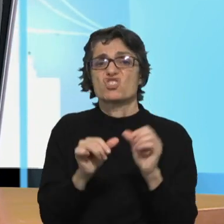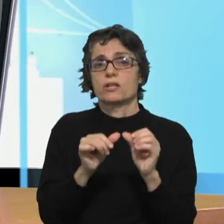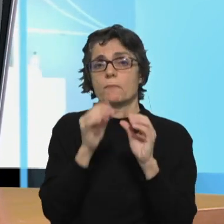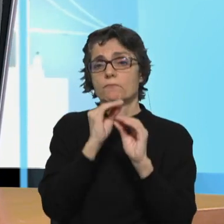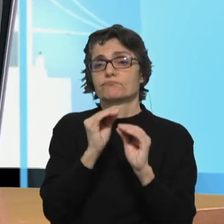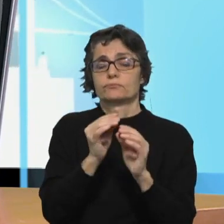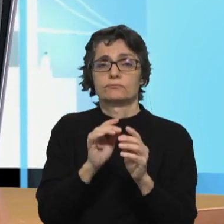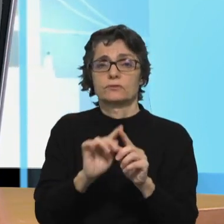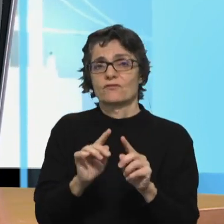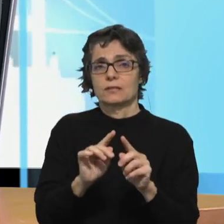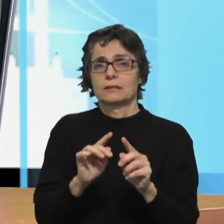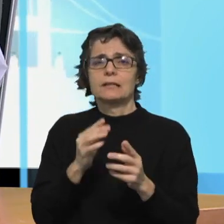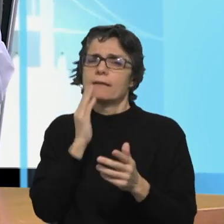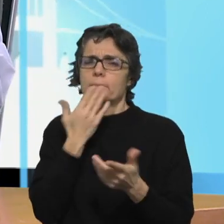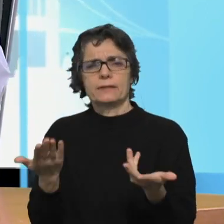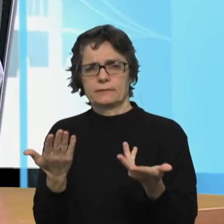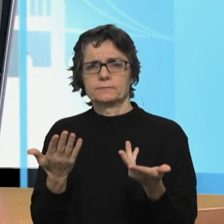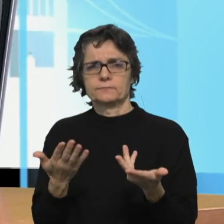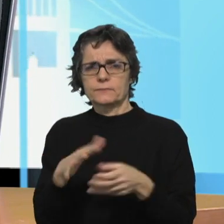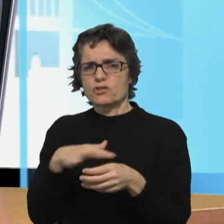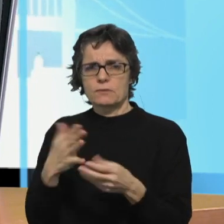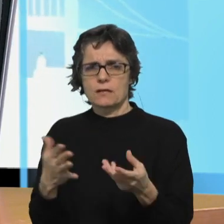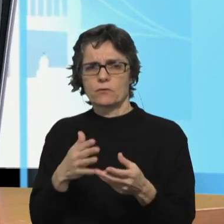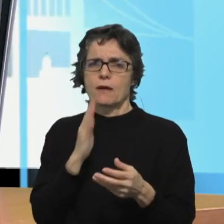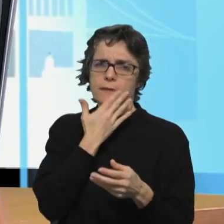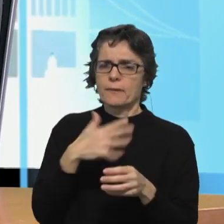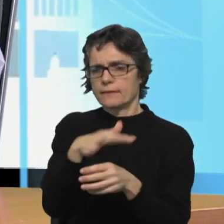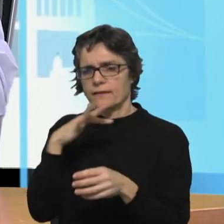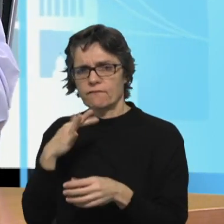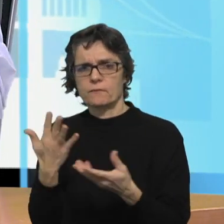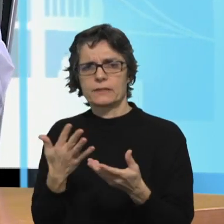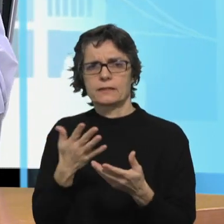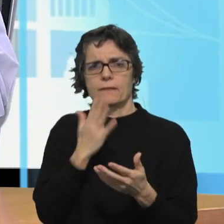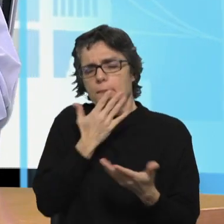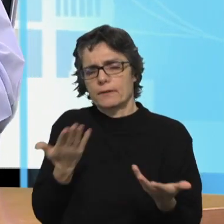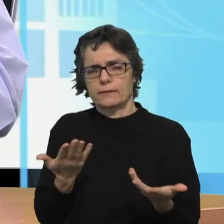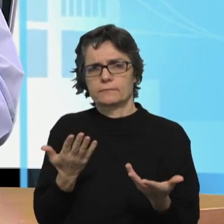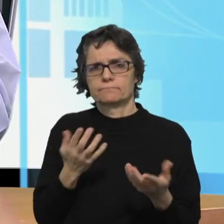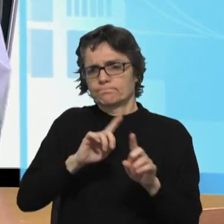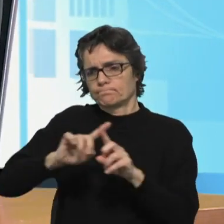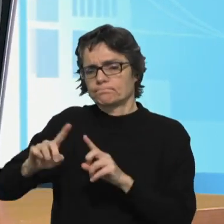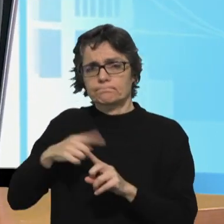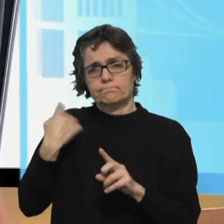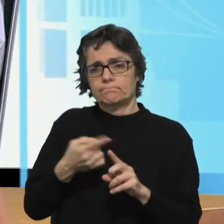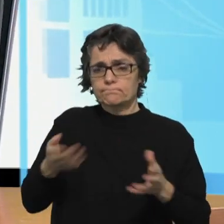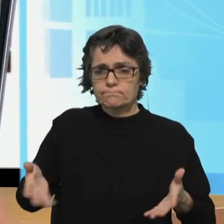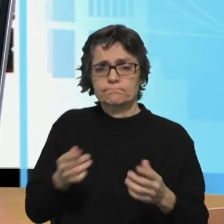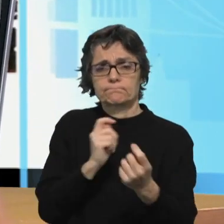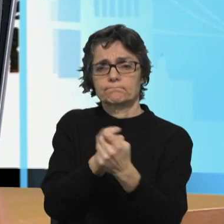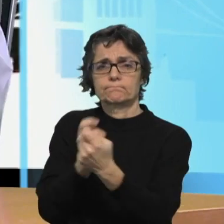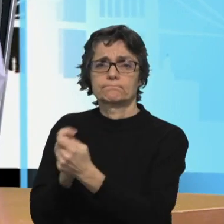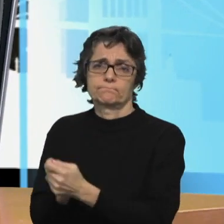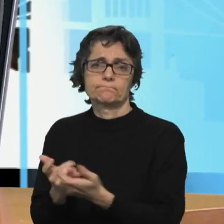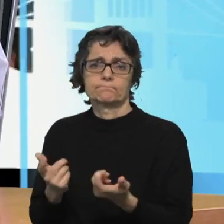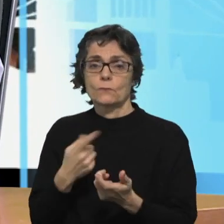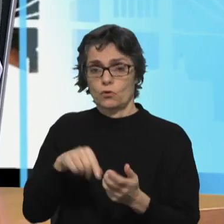é muito abrangente, muito sábio a perceber as diferenças e a incentivar nós que estamos a fazer os